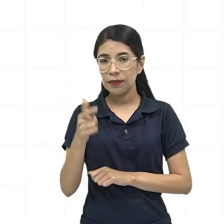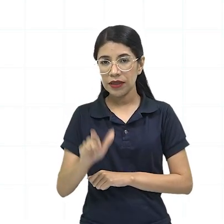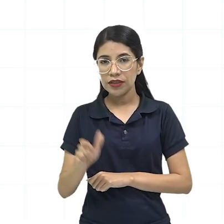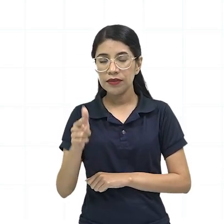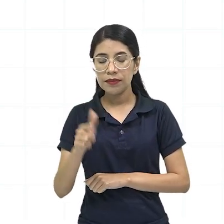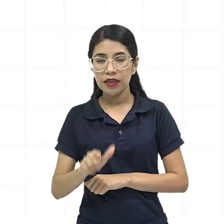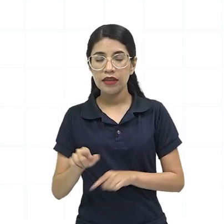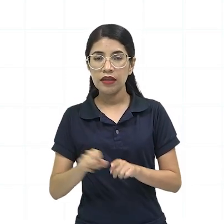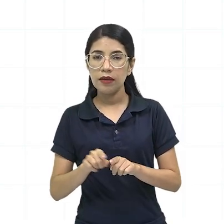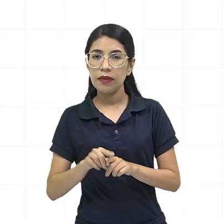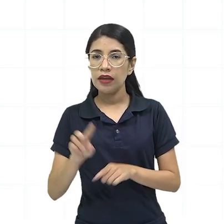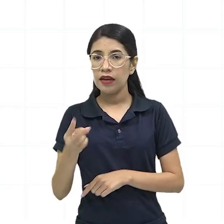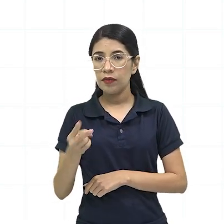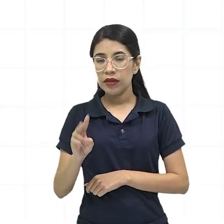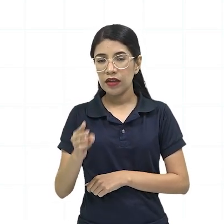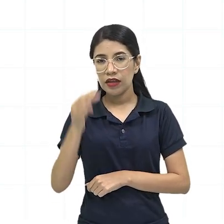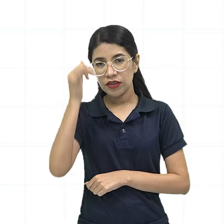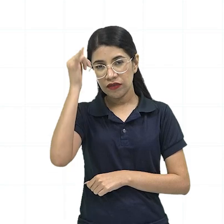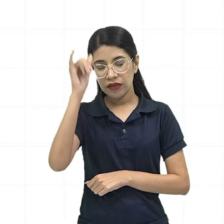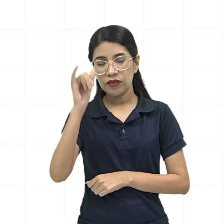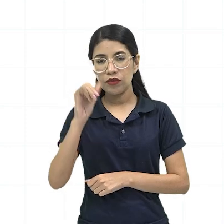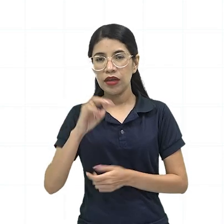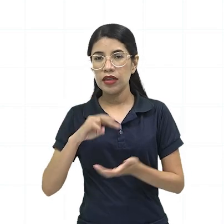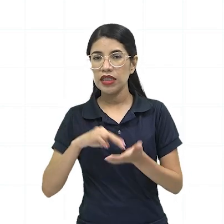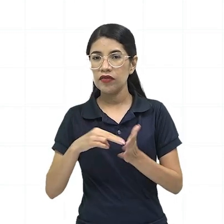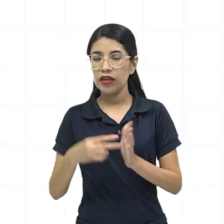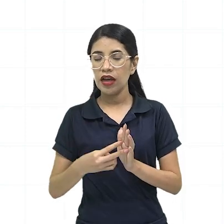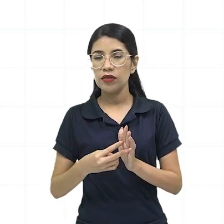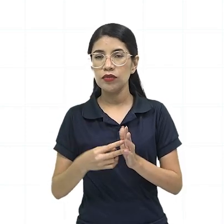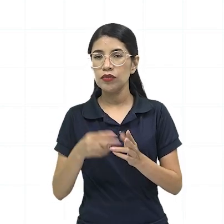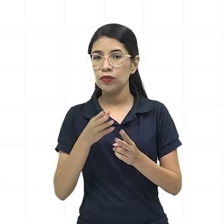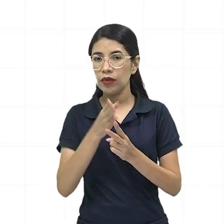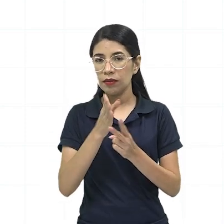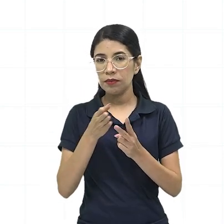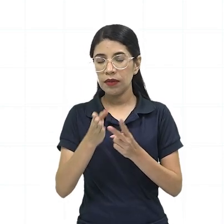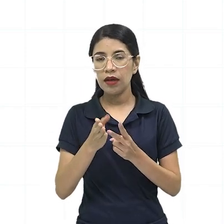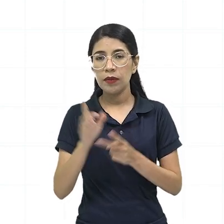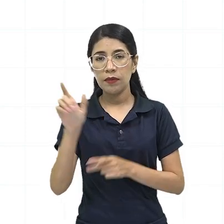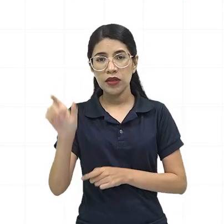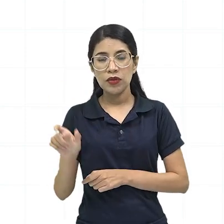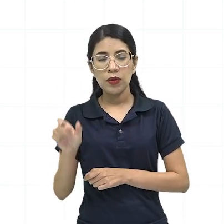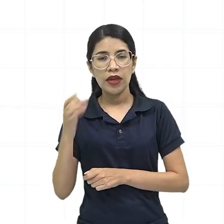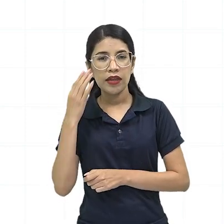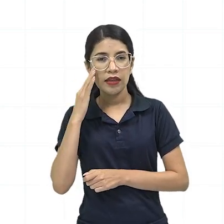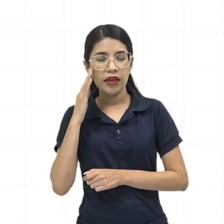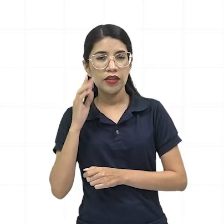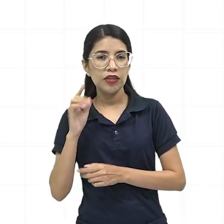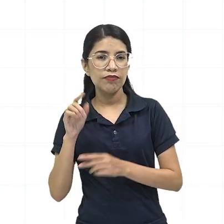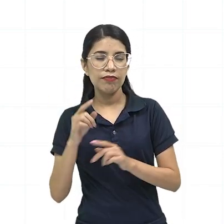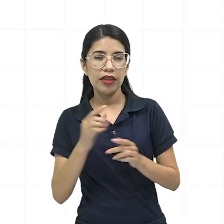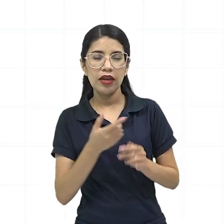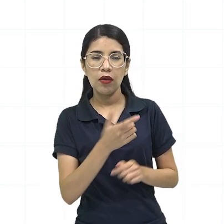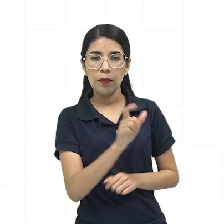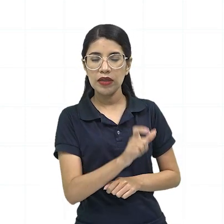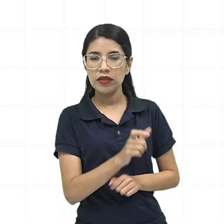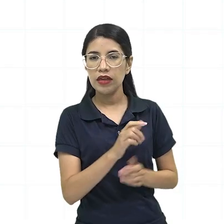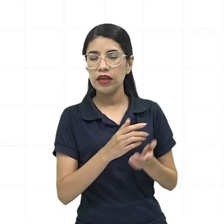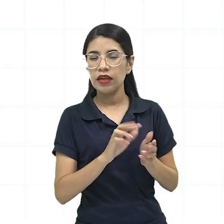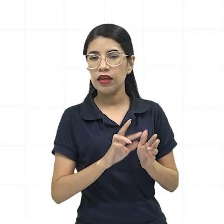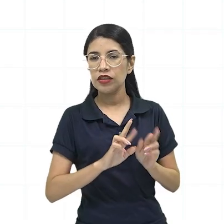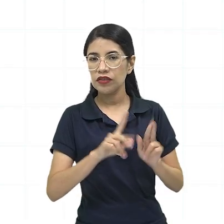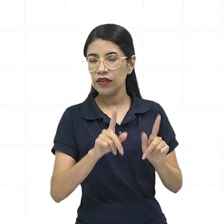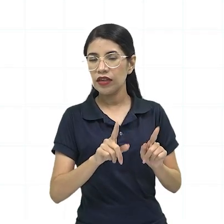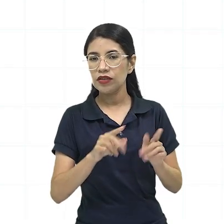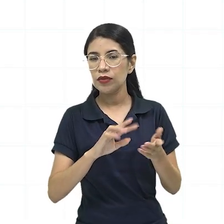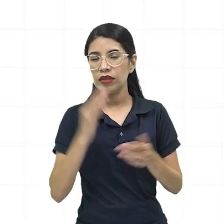ou seja, que vai dar duplo sentido. Algumas pessoas vão entender de um jeito, outra pessoa vai entender de outro, então isso não pode